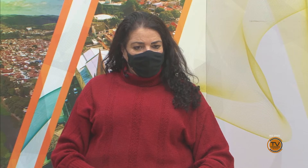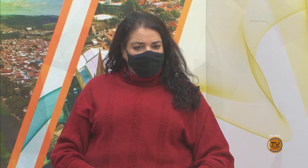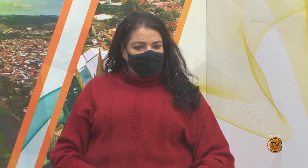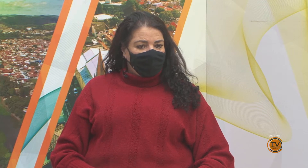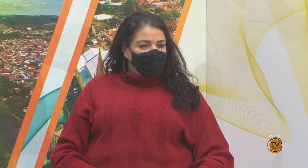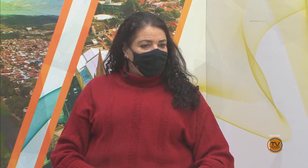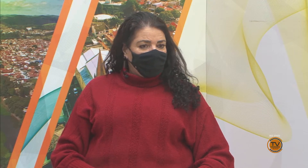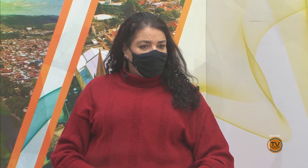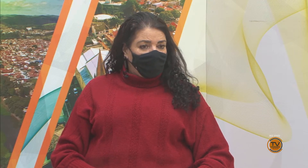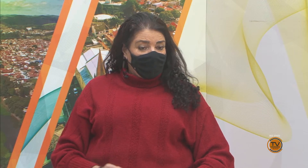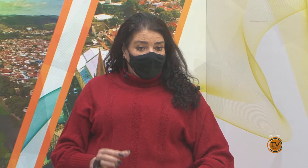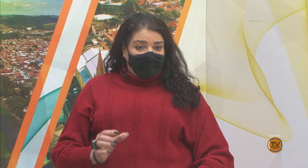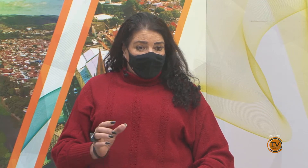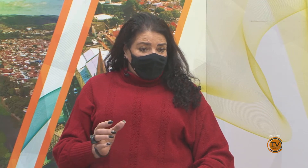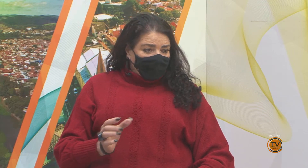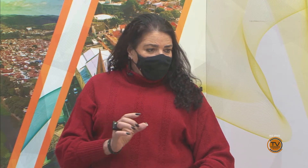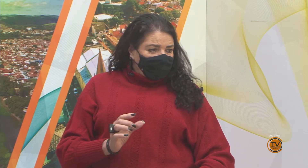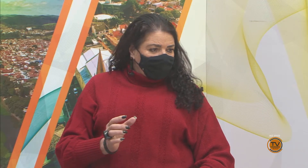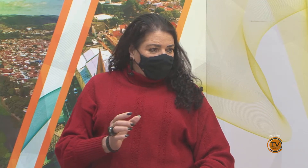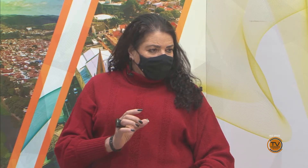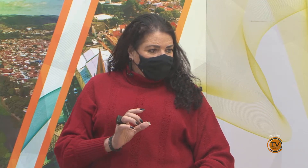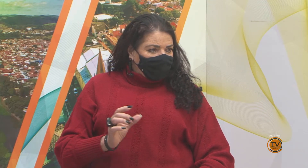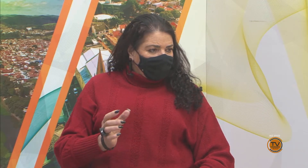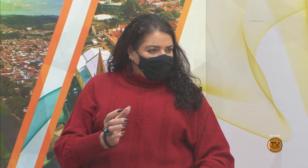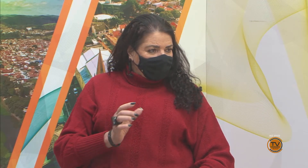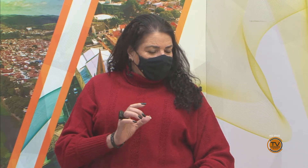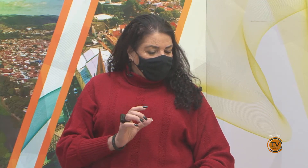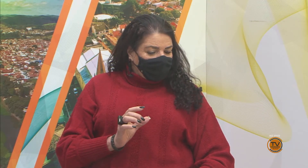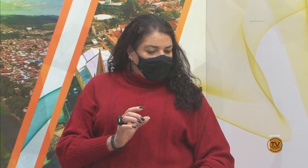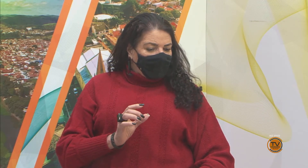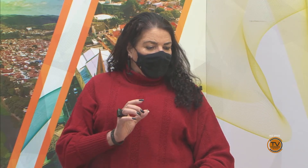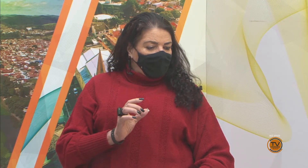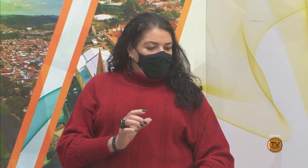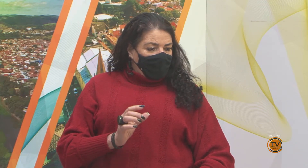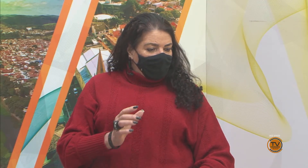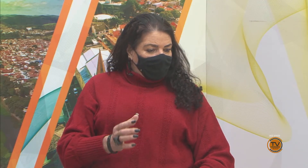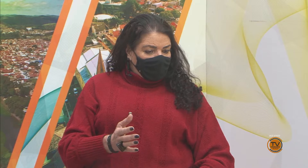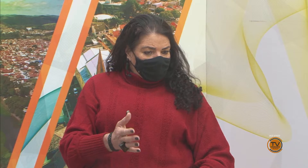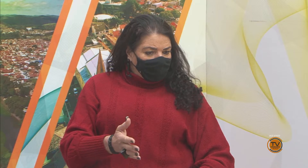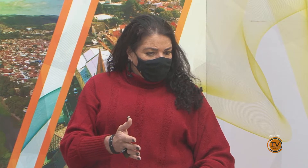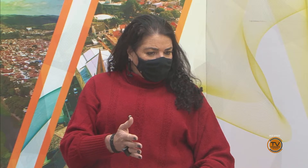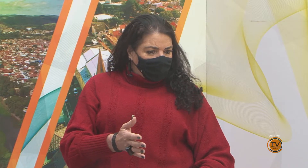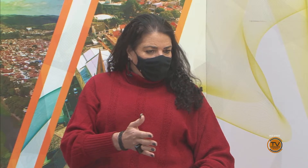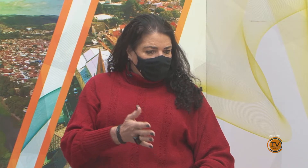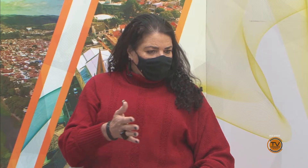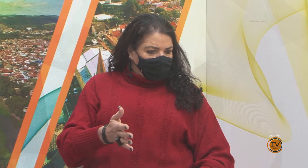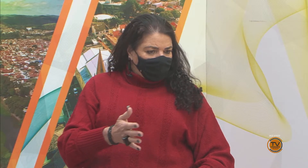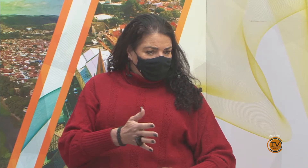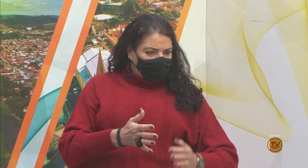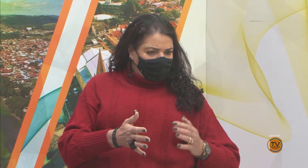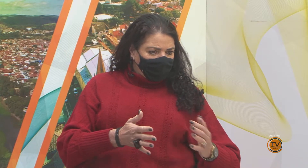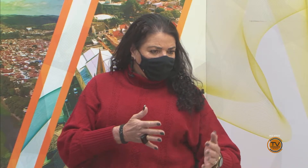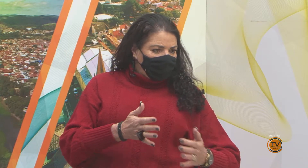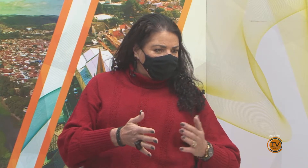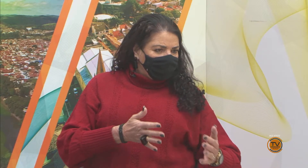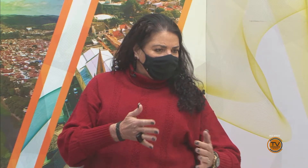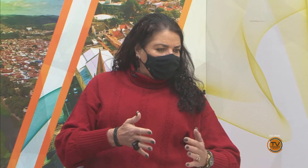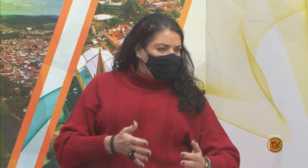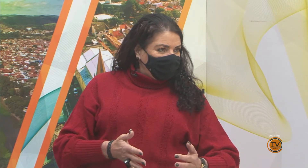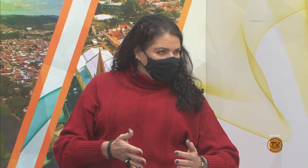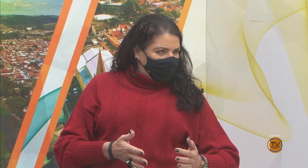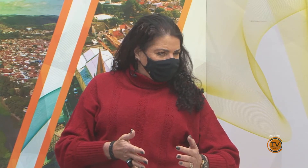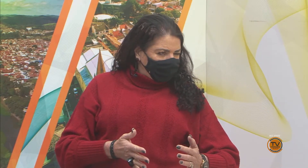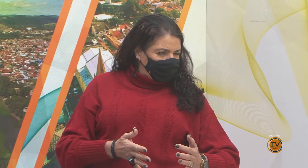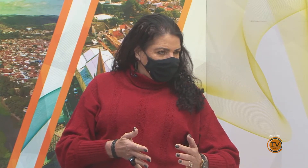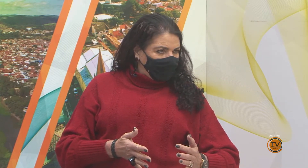de vigilância sanitária muito bom, que inclusive consegue interagir com a ponta, com o dia a dia